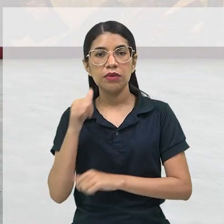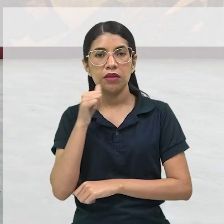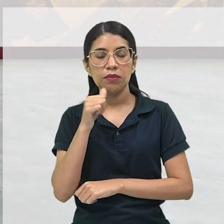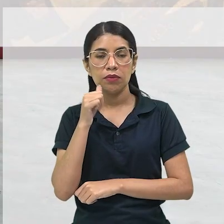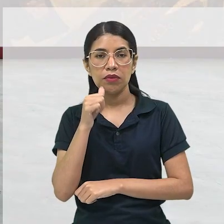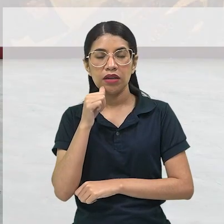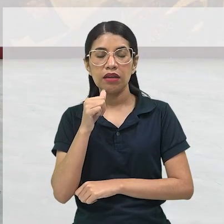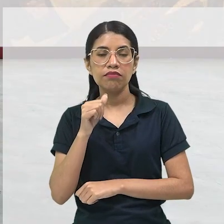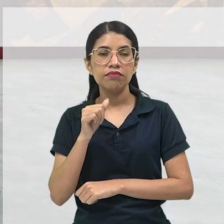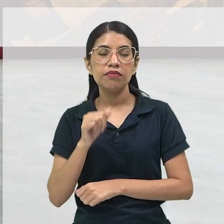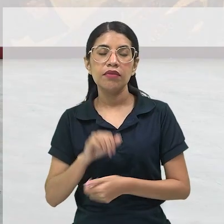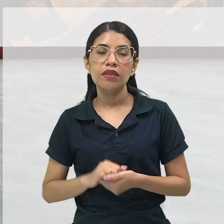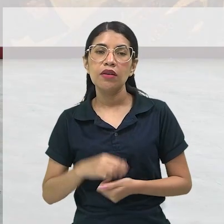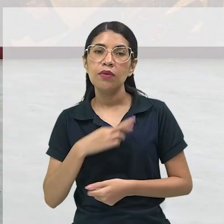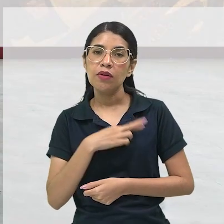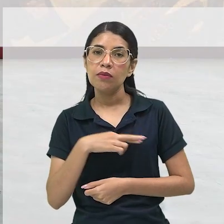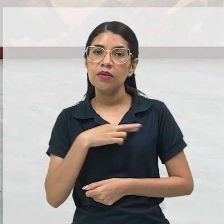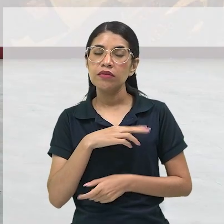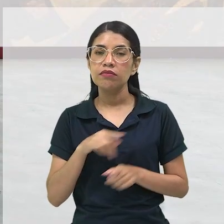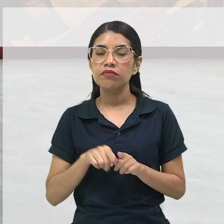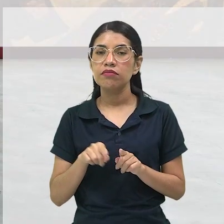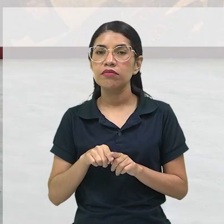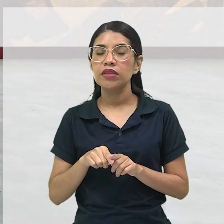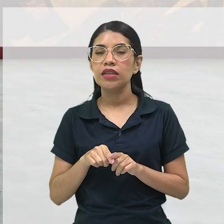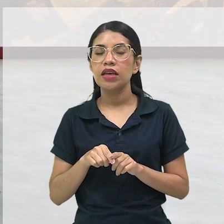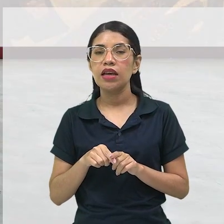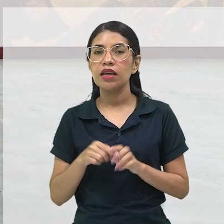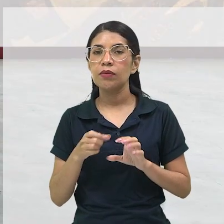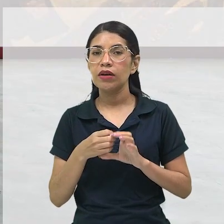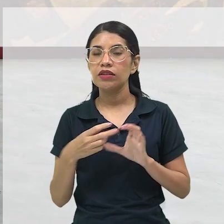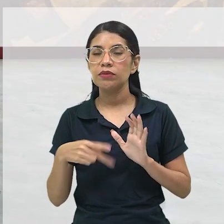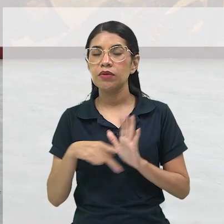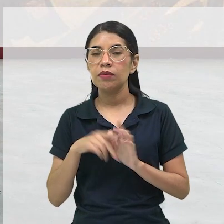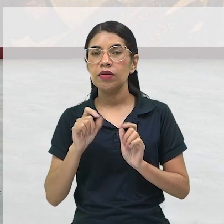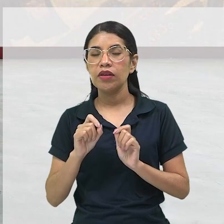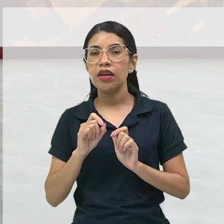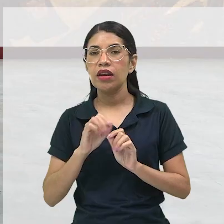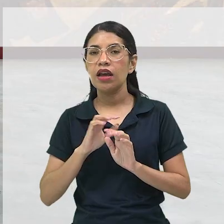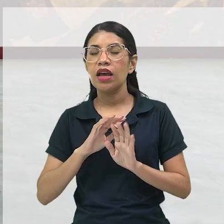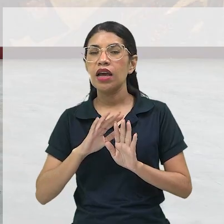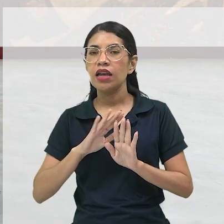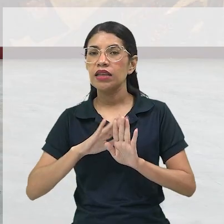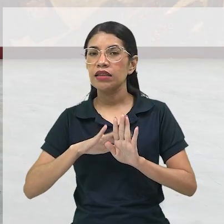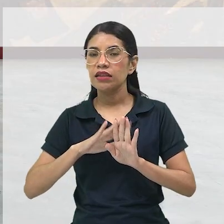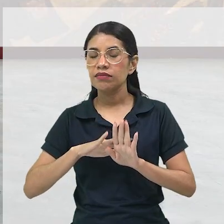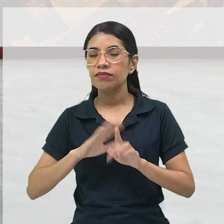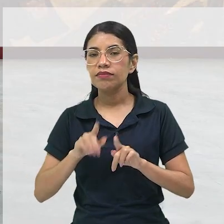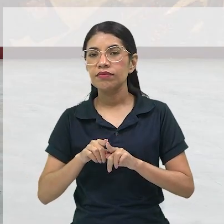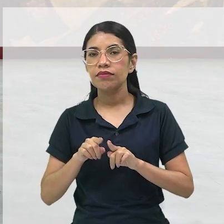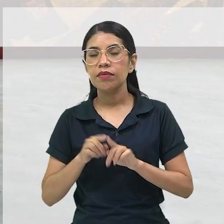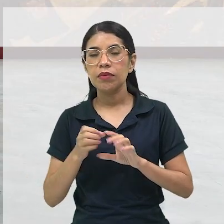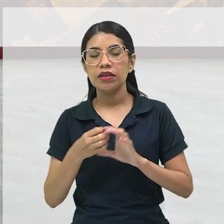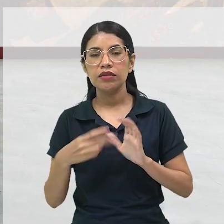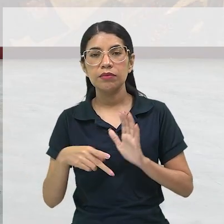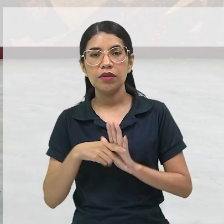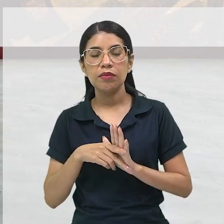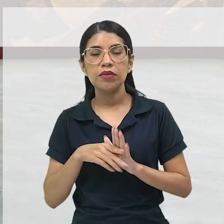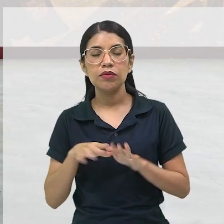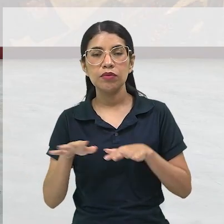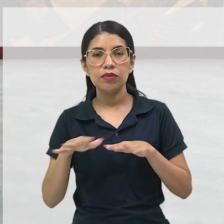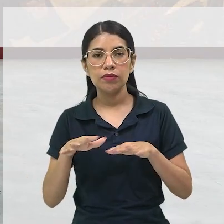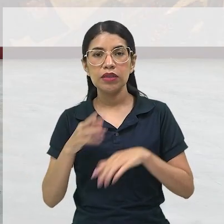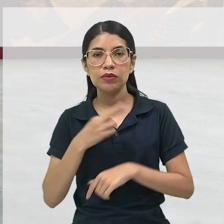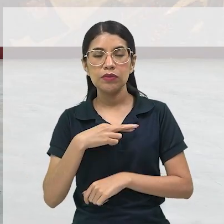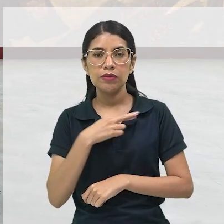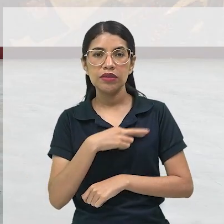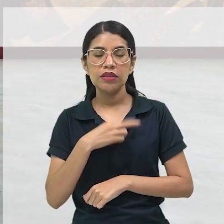Então, o romantismo ele tinha esse caráter de idealização. Então, é uma característica deste movimento artístico.